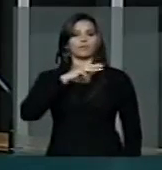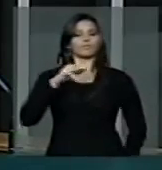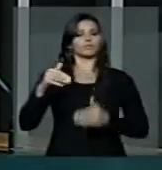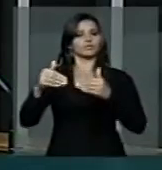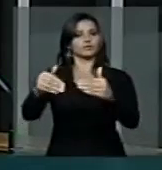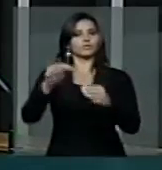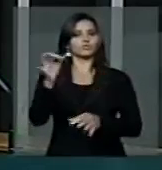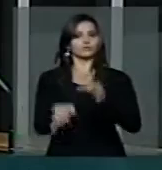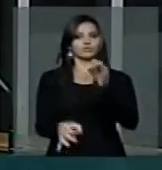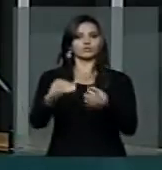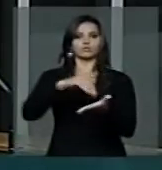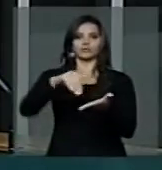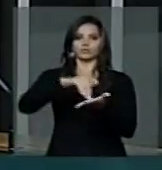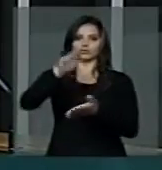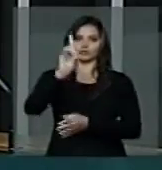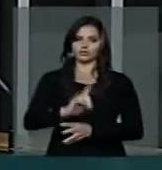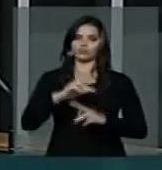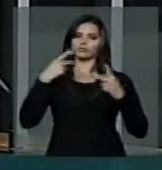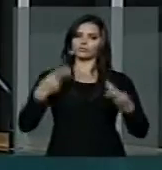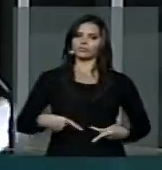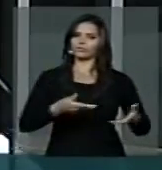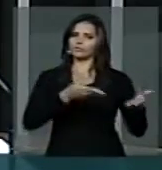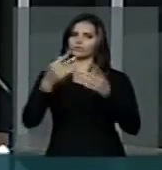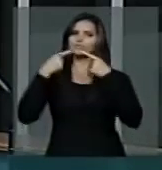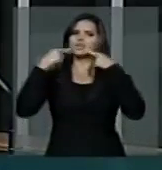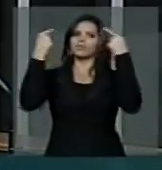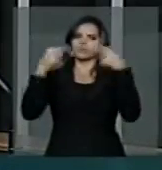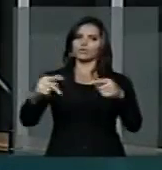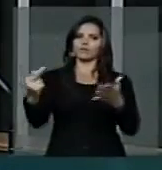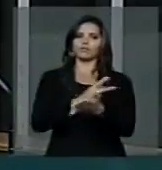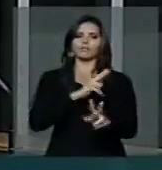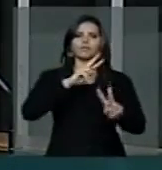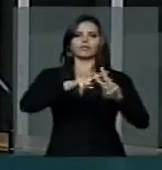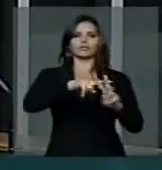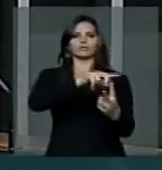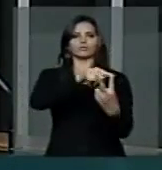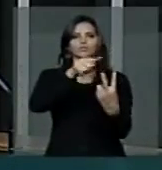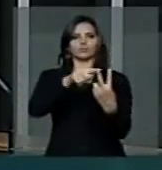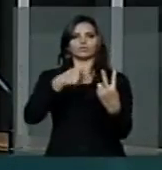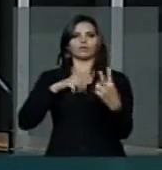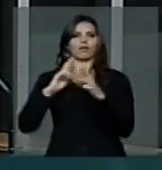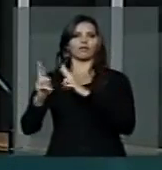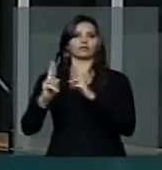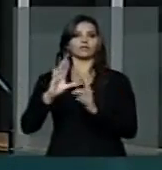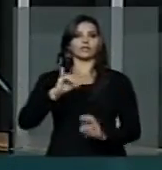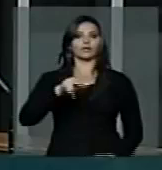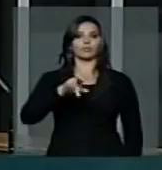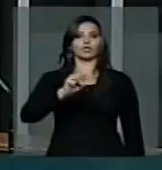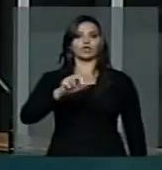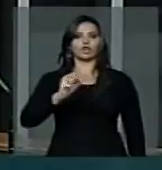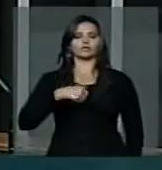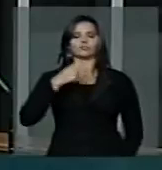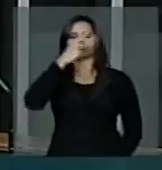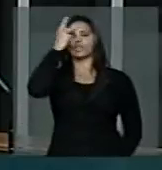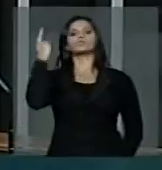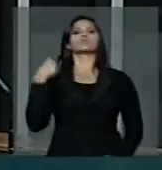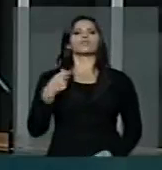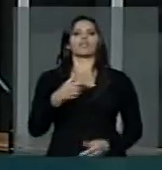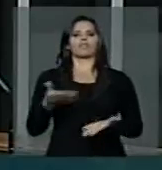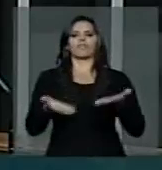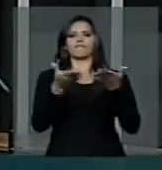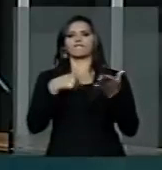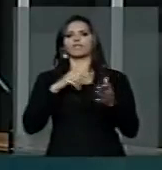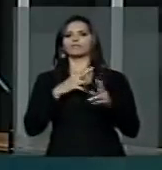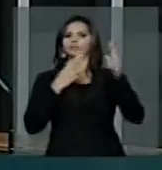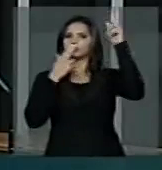Justiça e à Secretaria de Direitos Humanos a denúncia que resultou na prisão de 2 membros de uma rede criminosa de fascistas que estimulam na